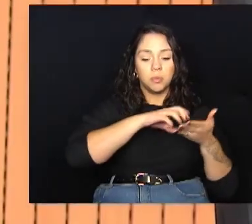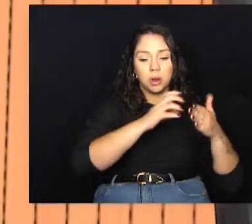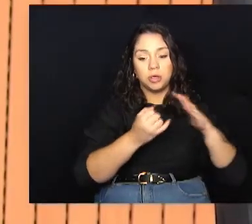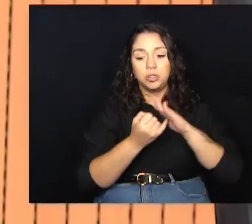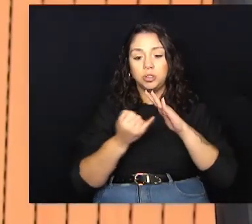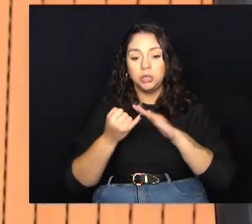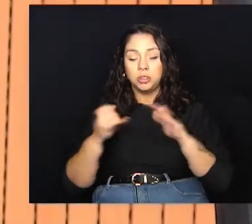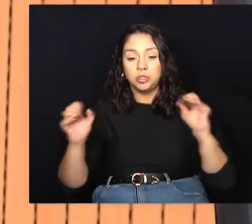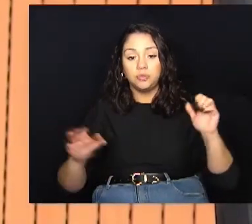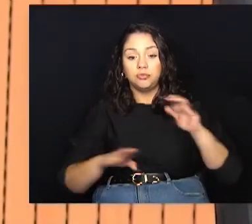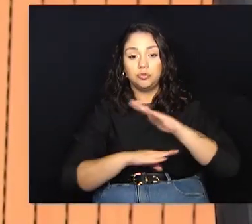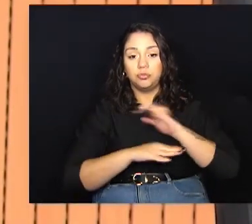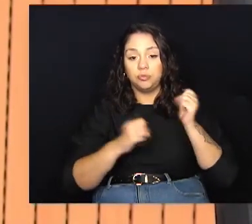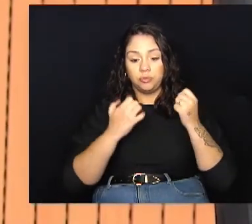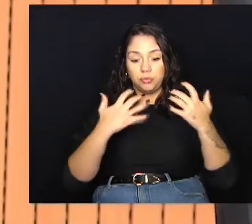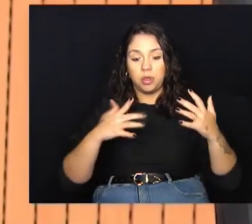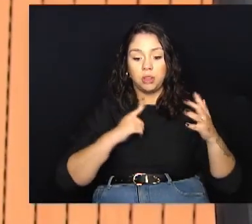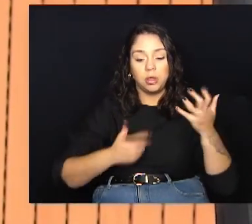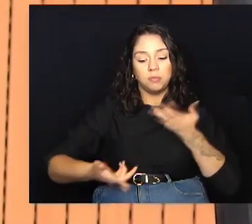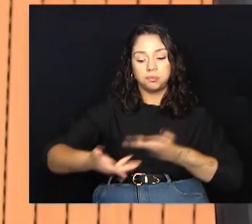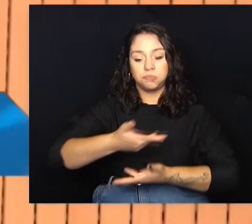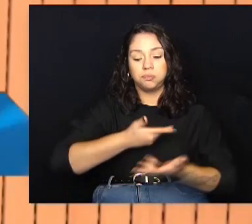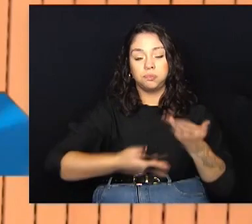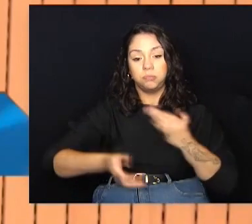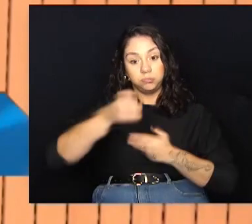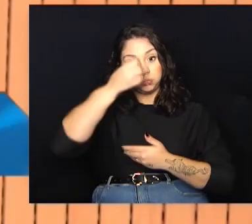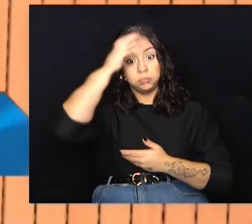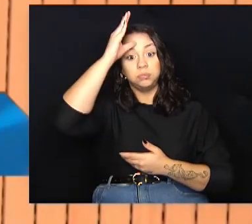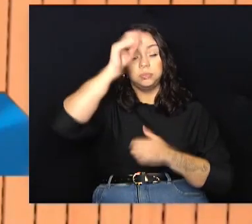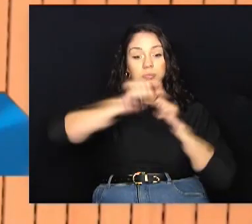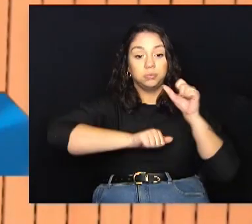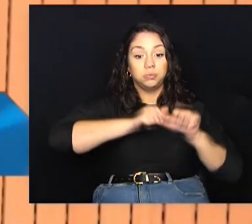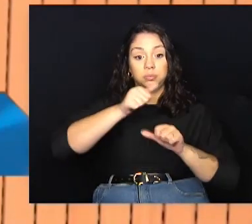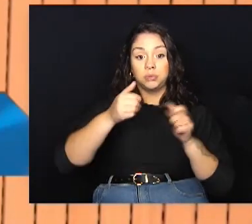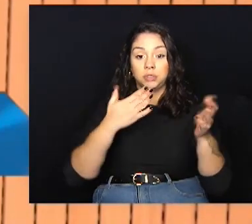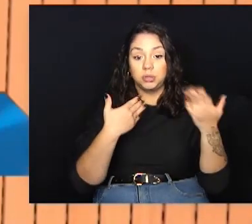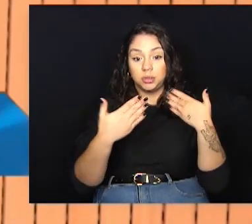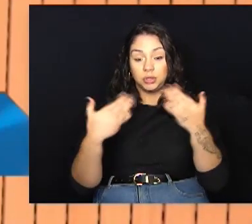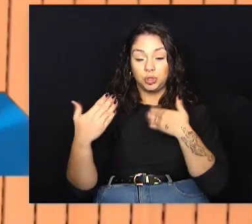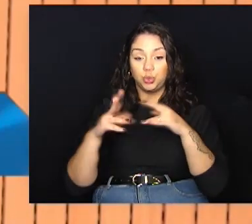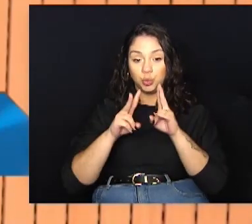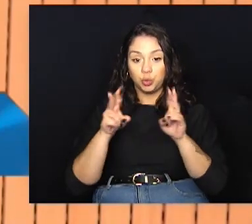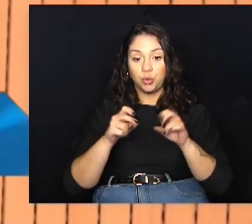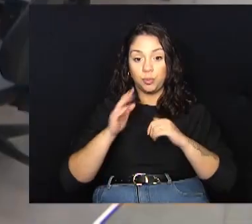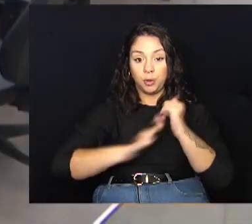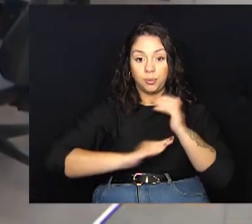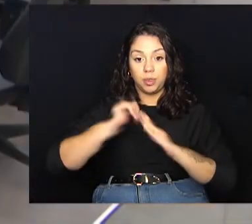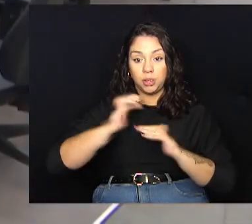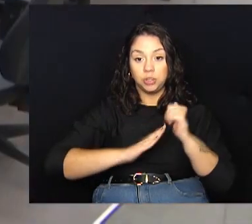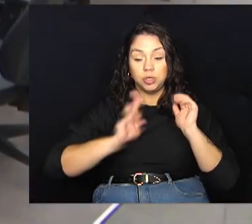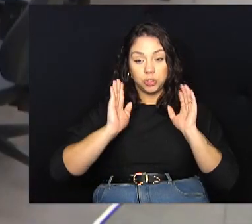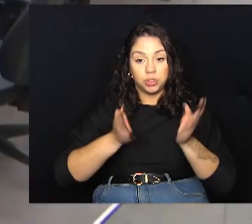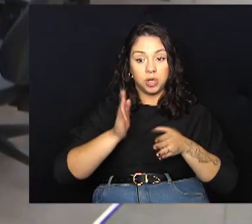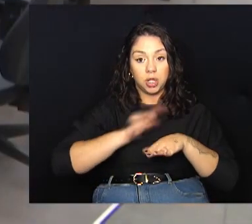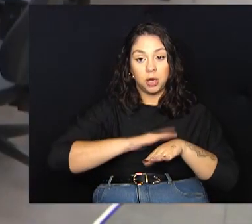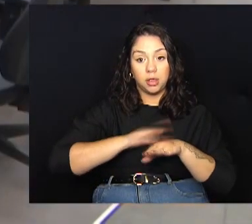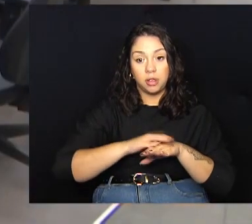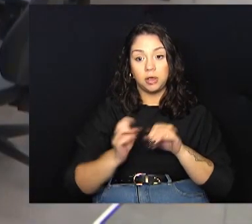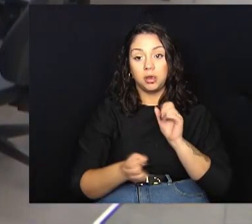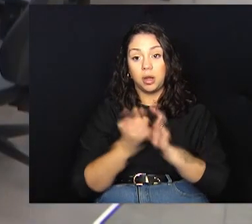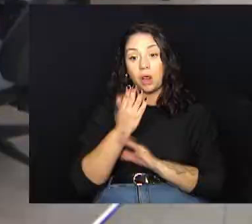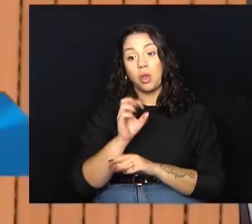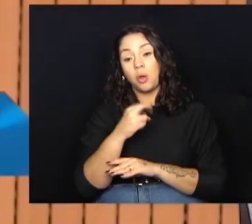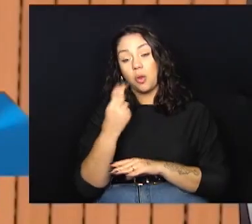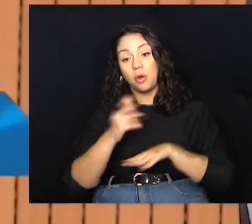plenário do Legislativo para trocar conhecimento e debater sobre as ações já realizadas ou que ainda serão